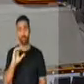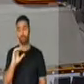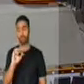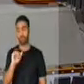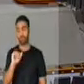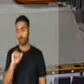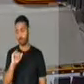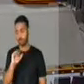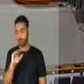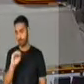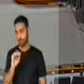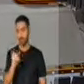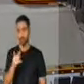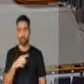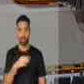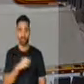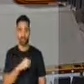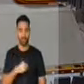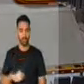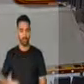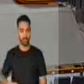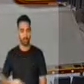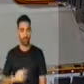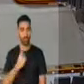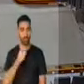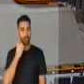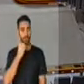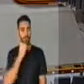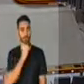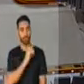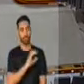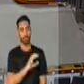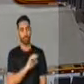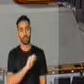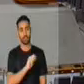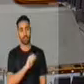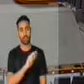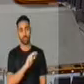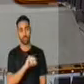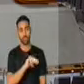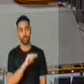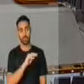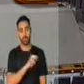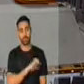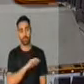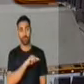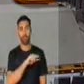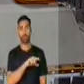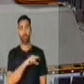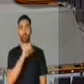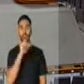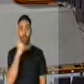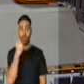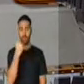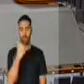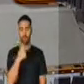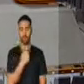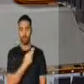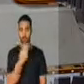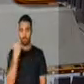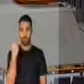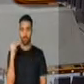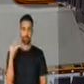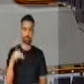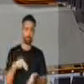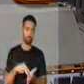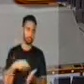Barros, deputada Carmen Zanotto, que gentilmente apresentou o nosso nome como sugestão,